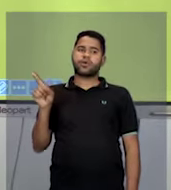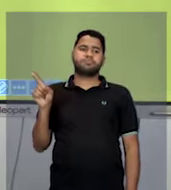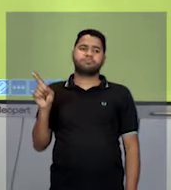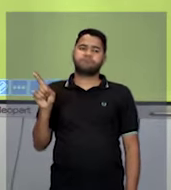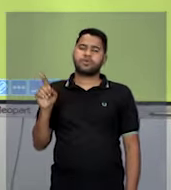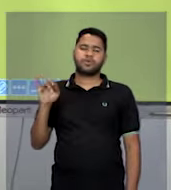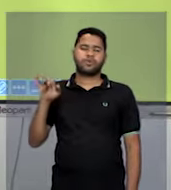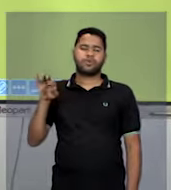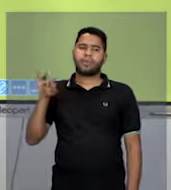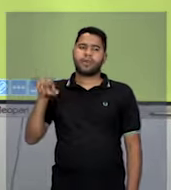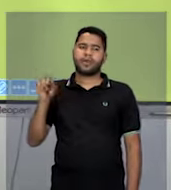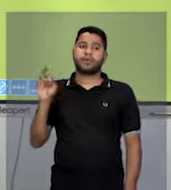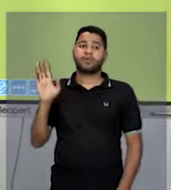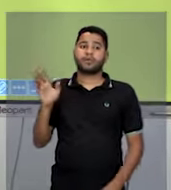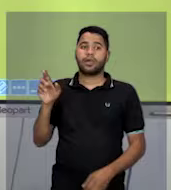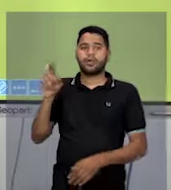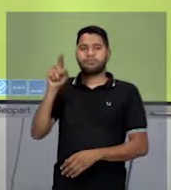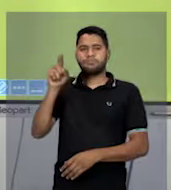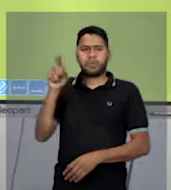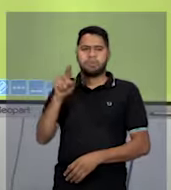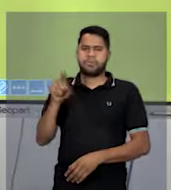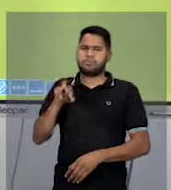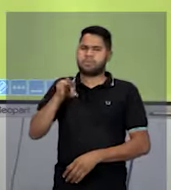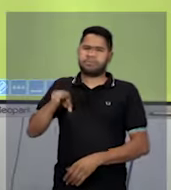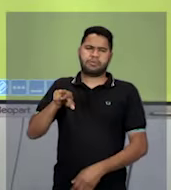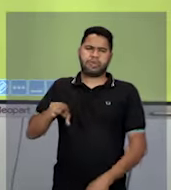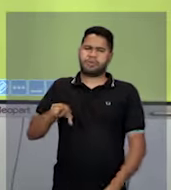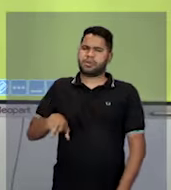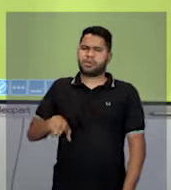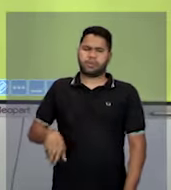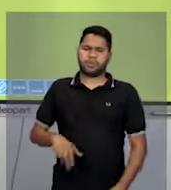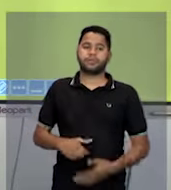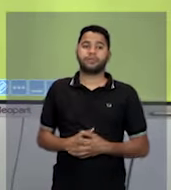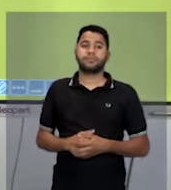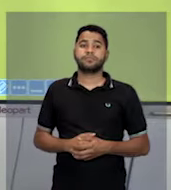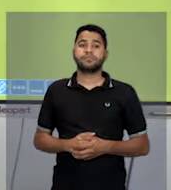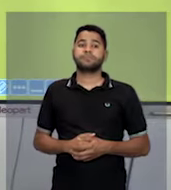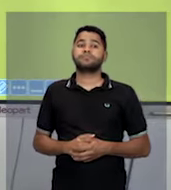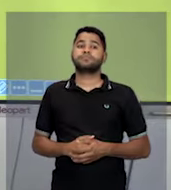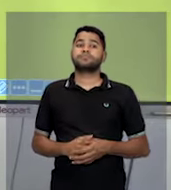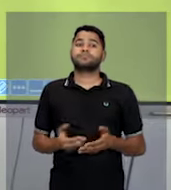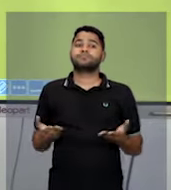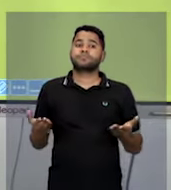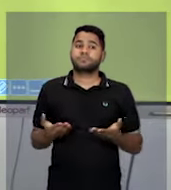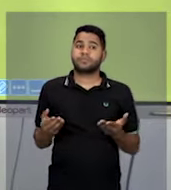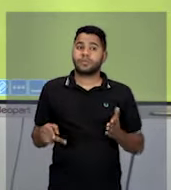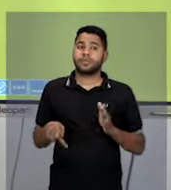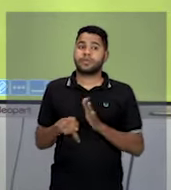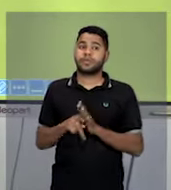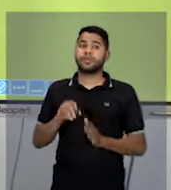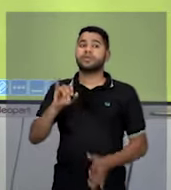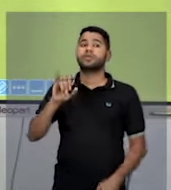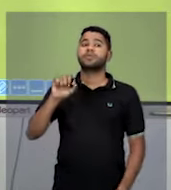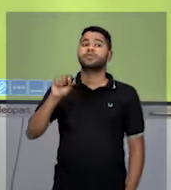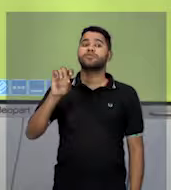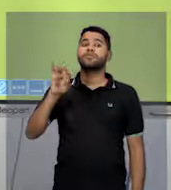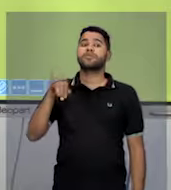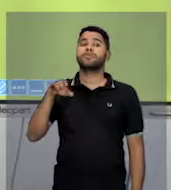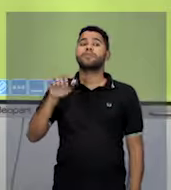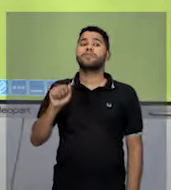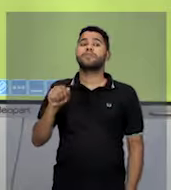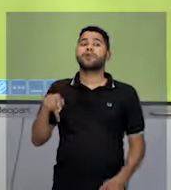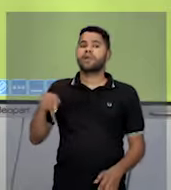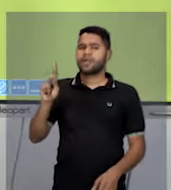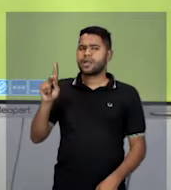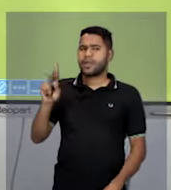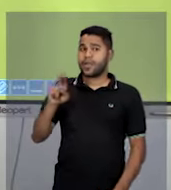é isobárica. Então, eu já vou cortando aquelas que não me servem, certo? Agora, é uma isotérmica onde o valor de K é